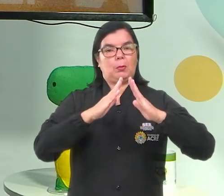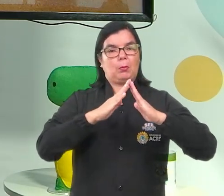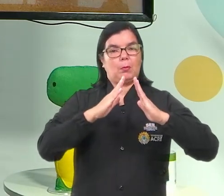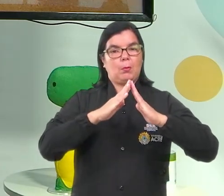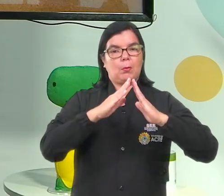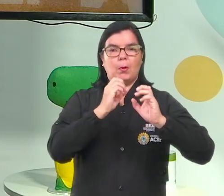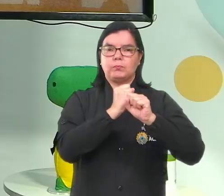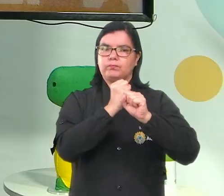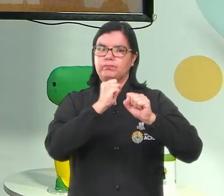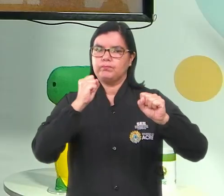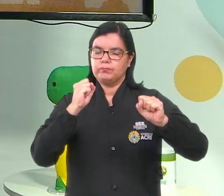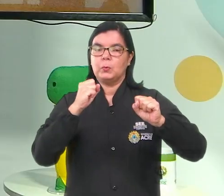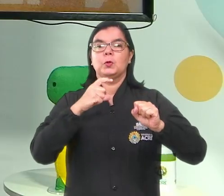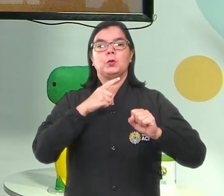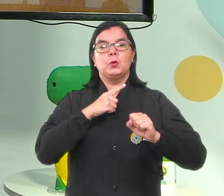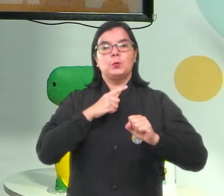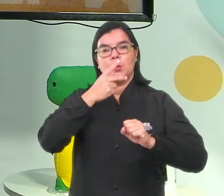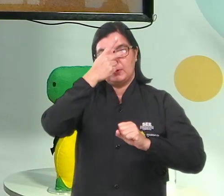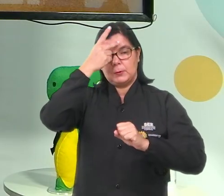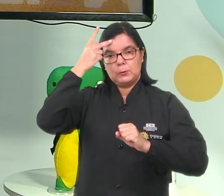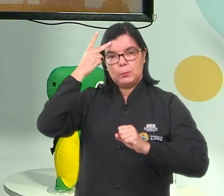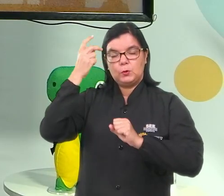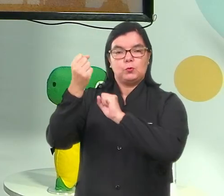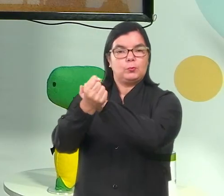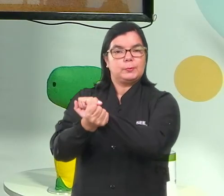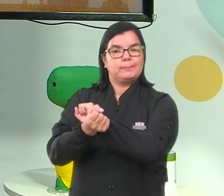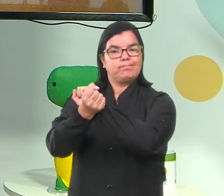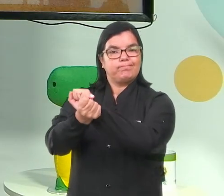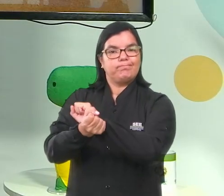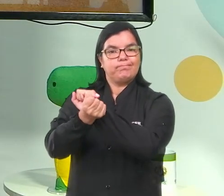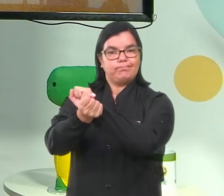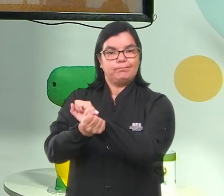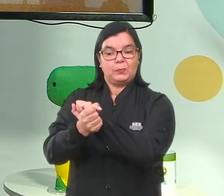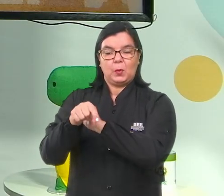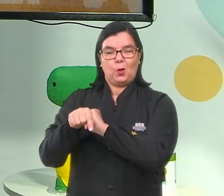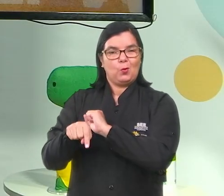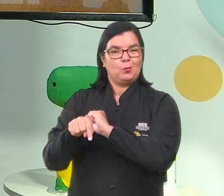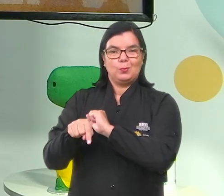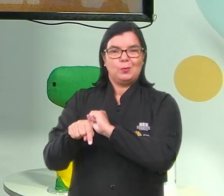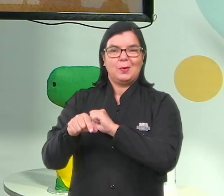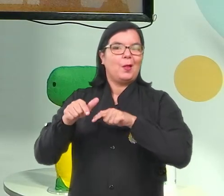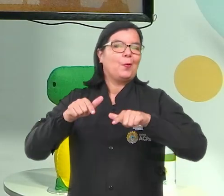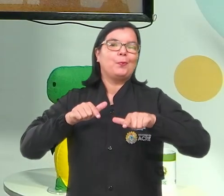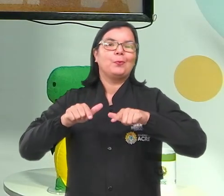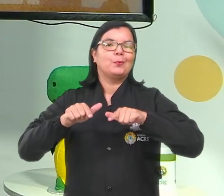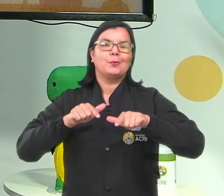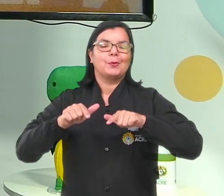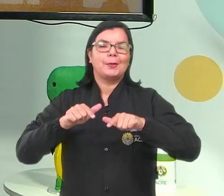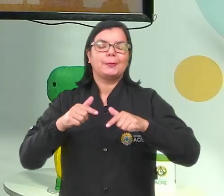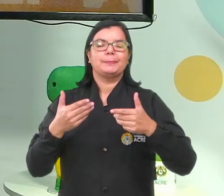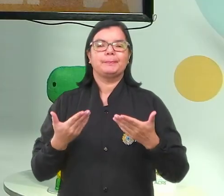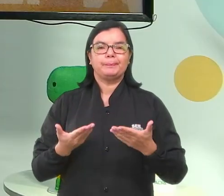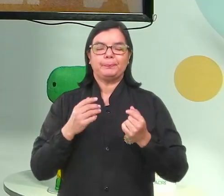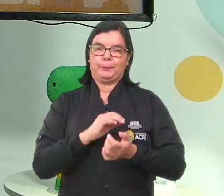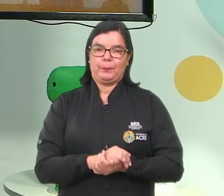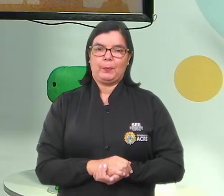e eu tenho o escravo. Só que esse escravo, ele não era um trabalhador, digamos